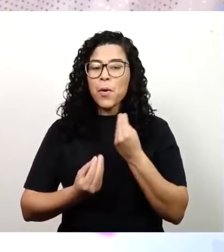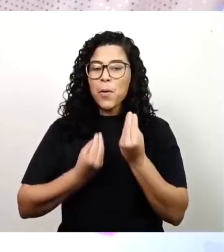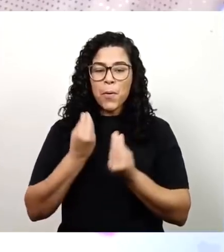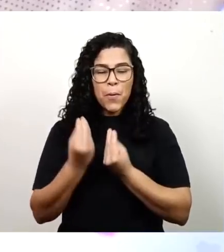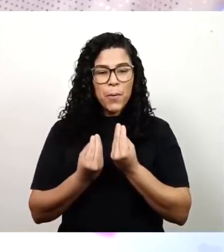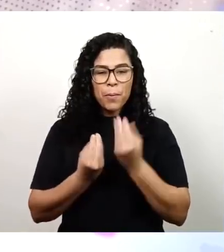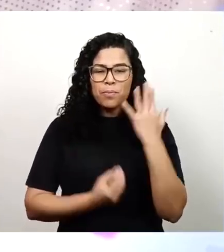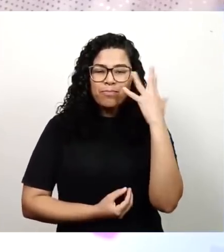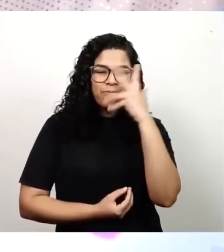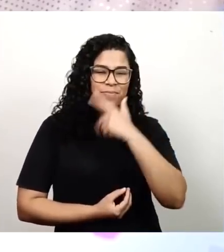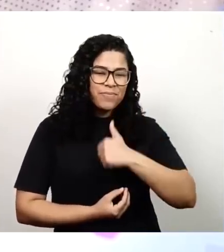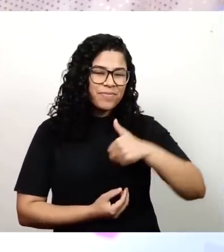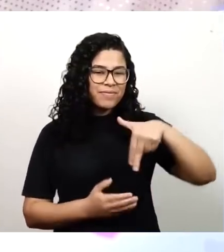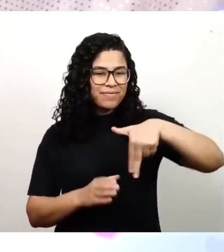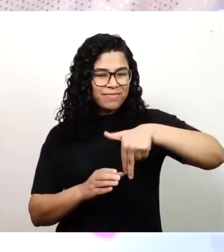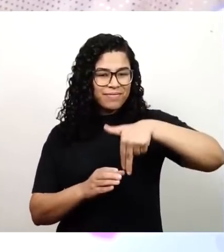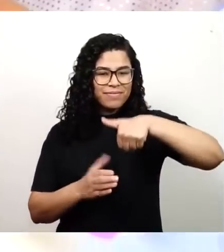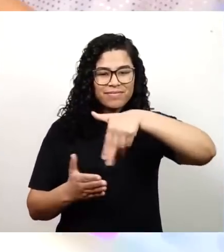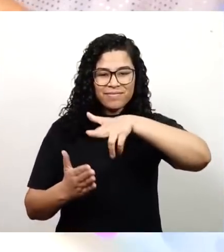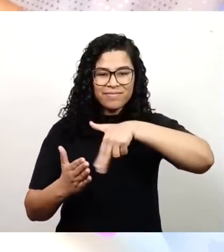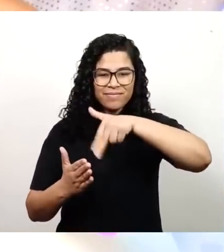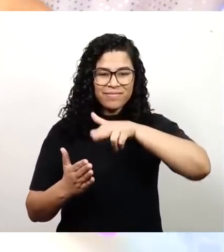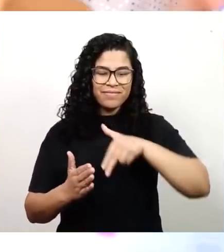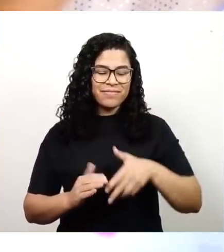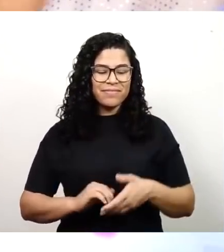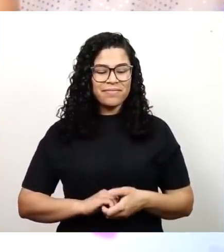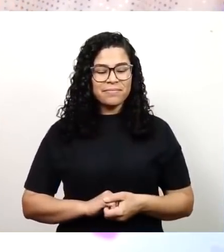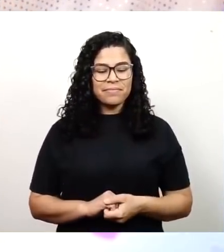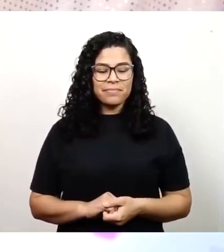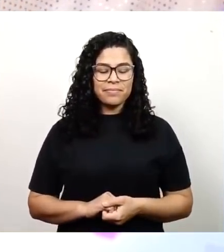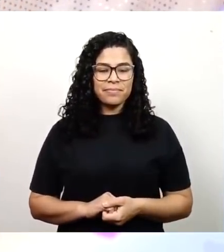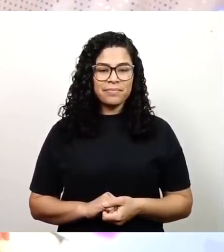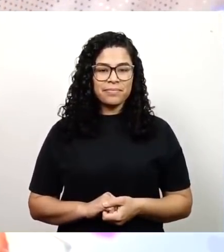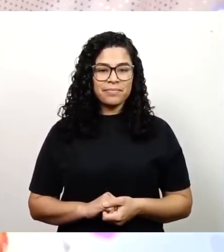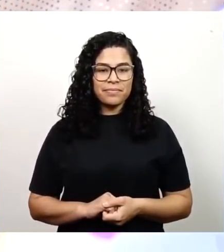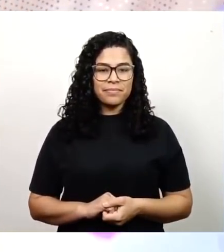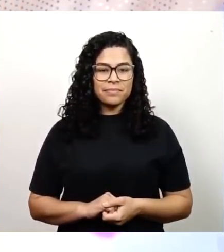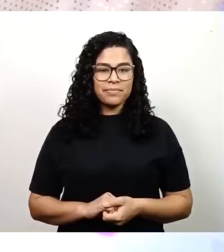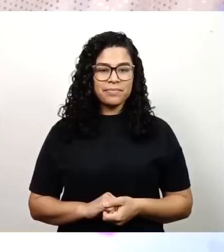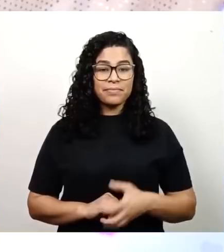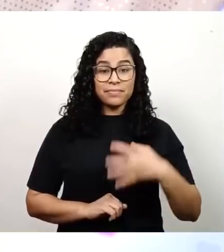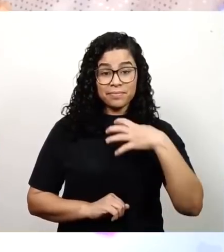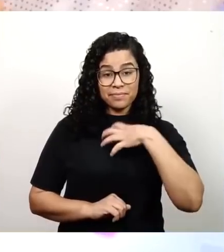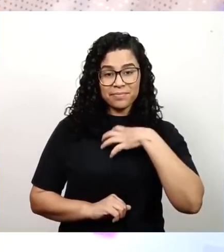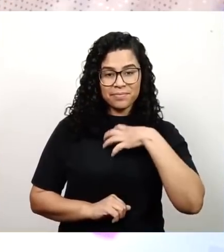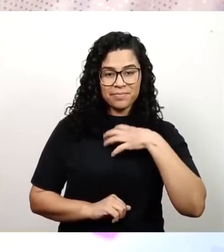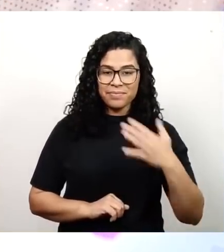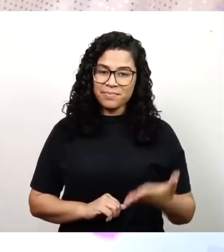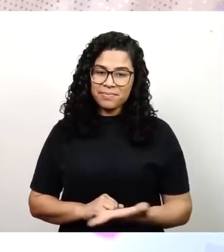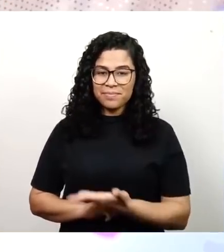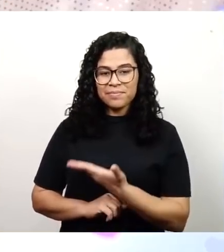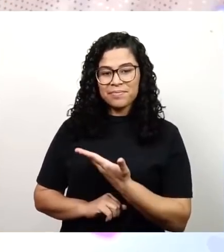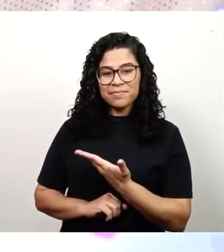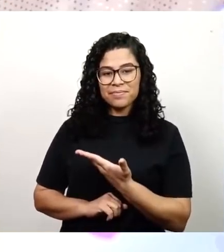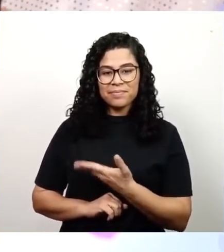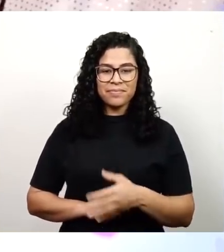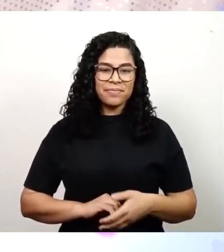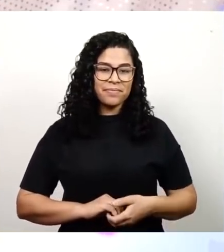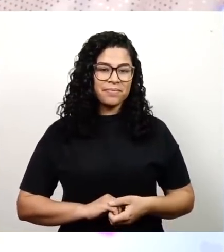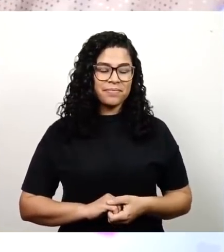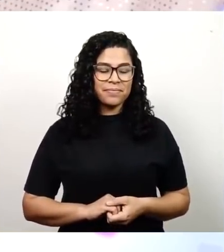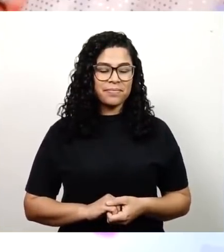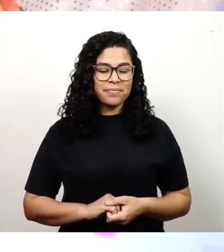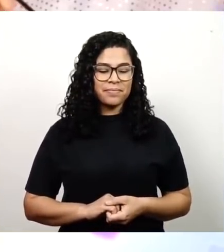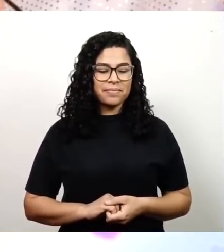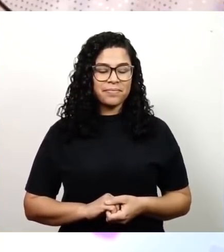ver como a nossa tinta ficou? Pegue um pincel, mergulhe aí então na